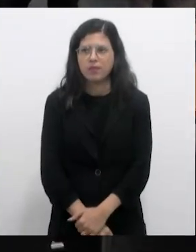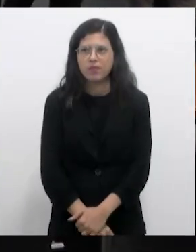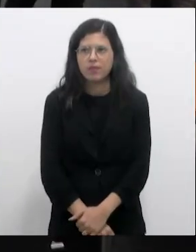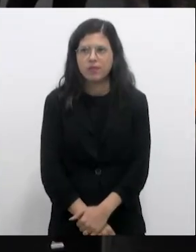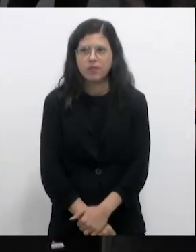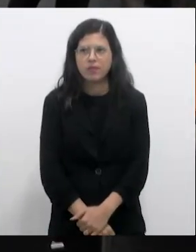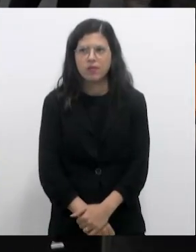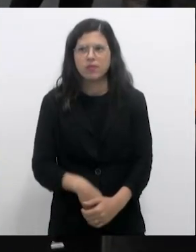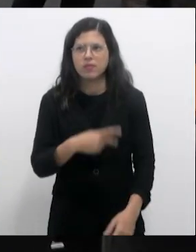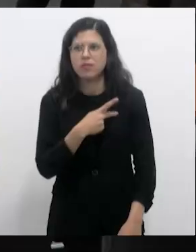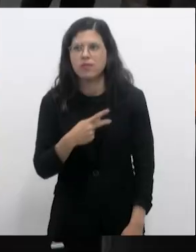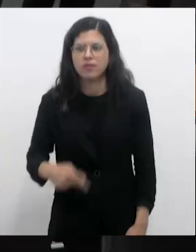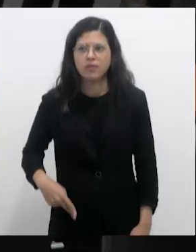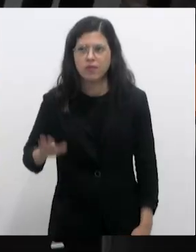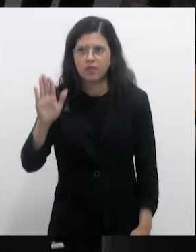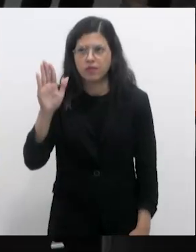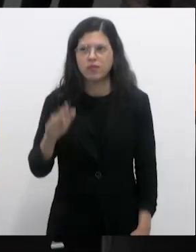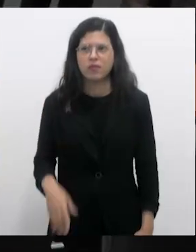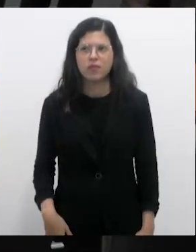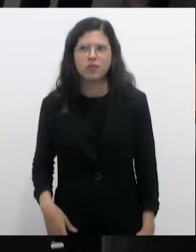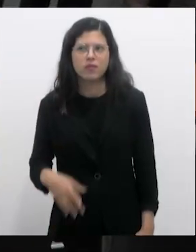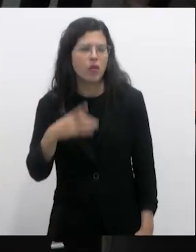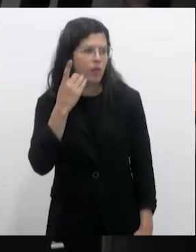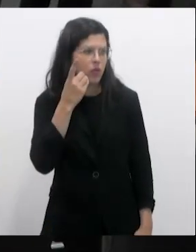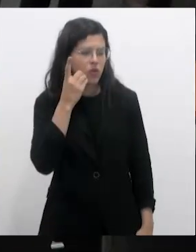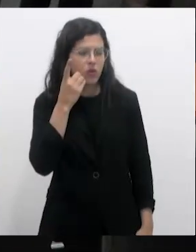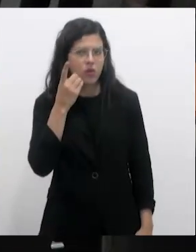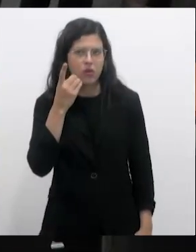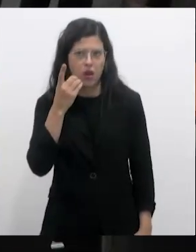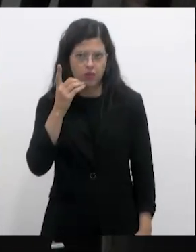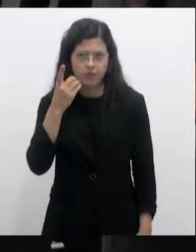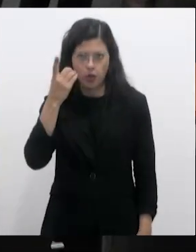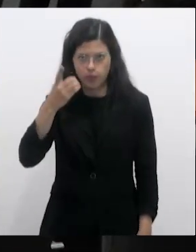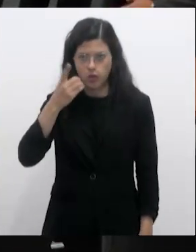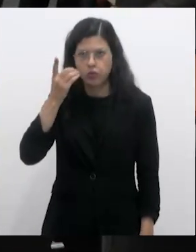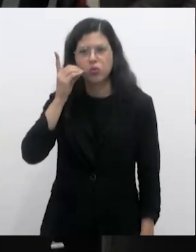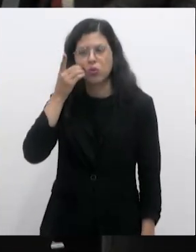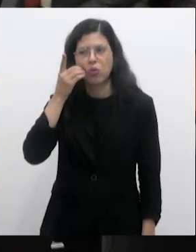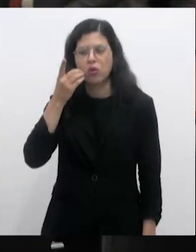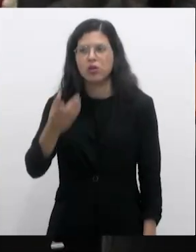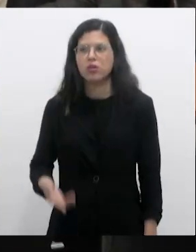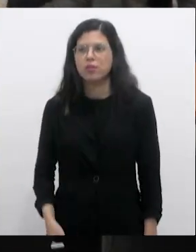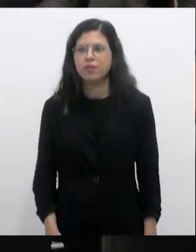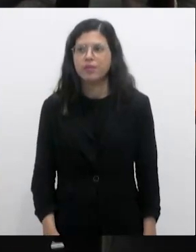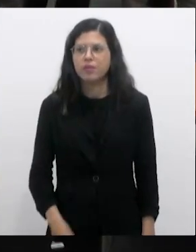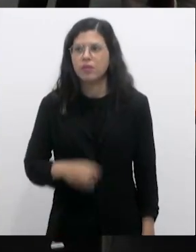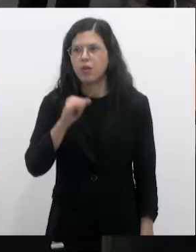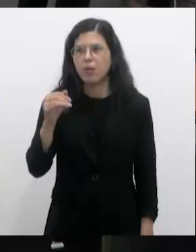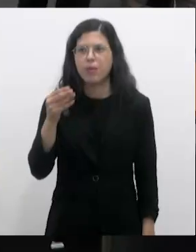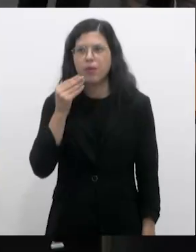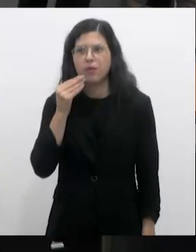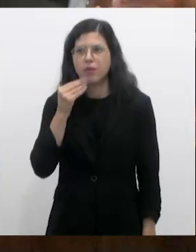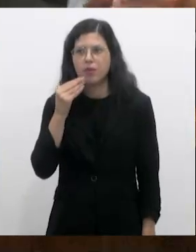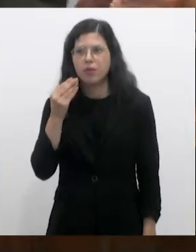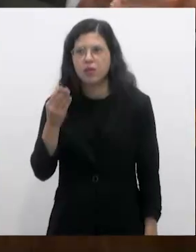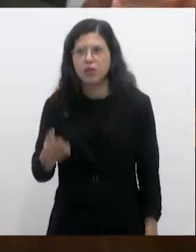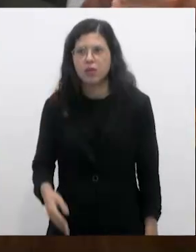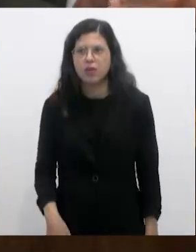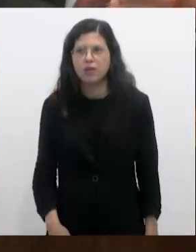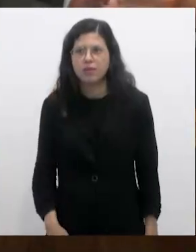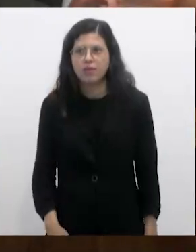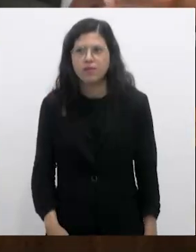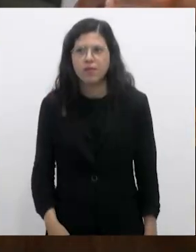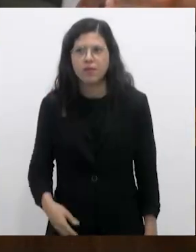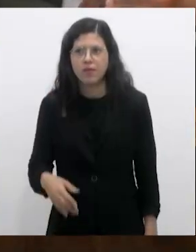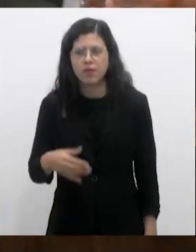Presidente, pela ordem. Deputado Douglas. Presidente, aproveitar que Vossa Excelência tá no